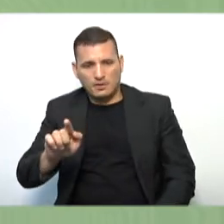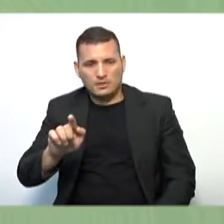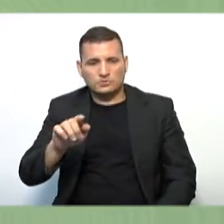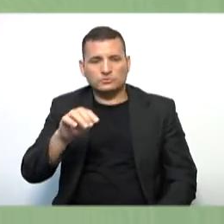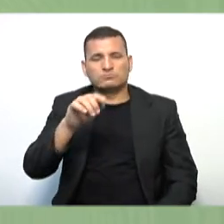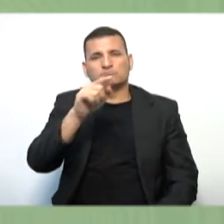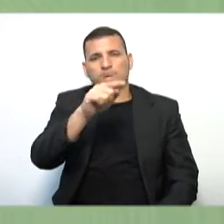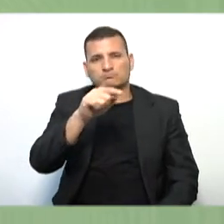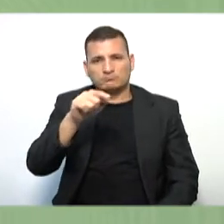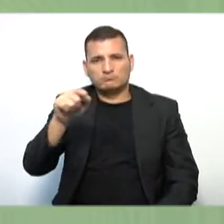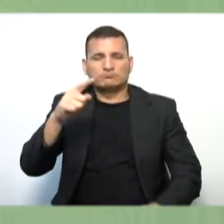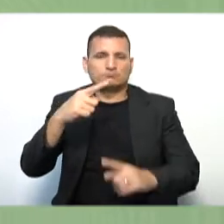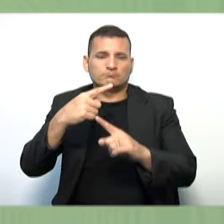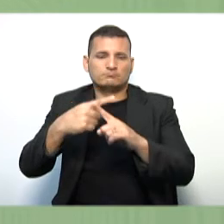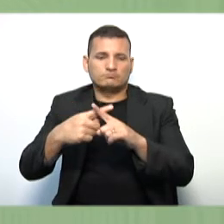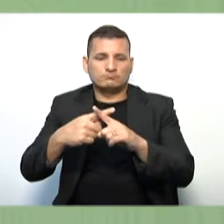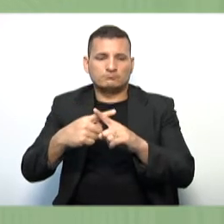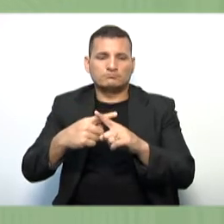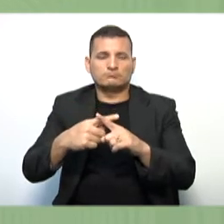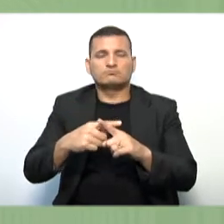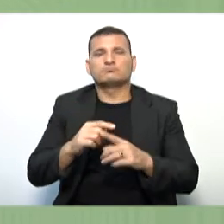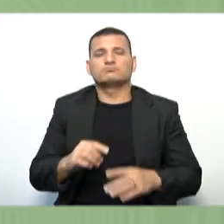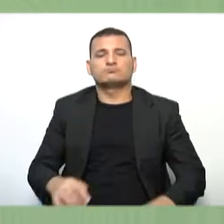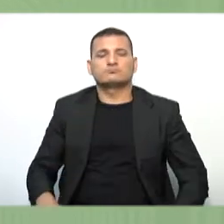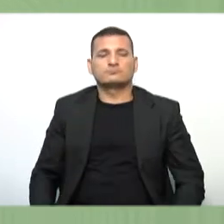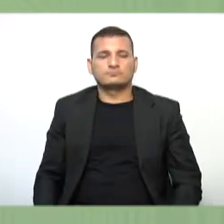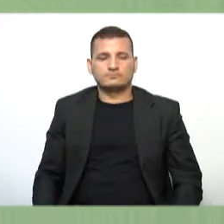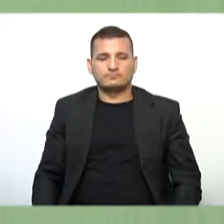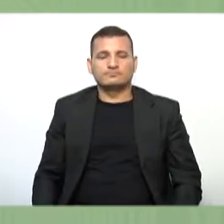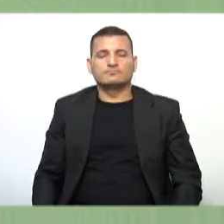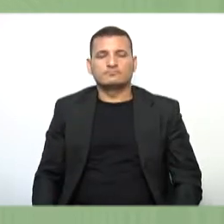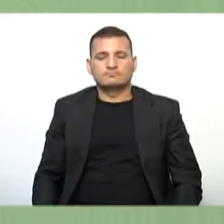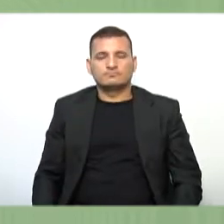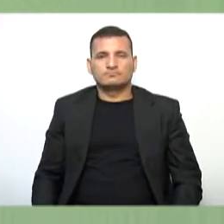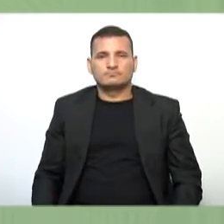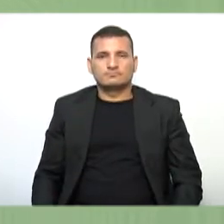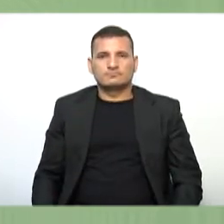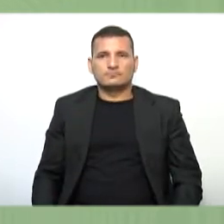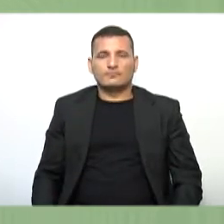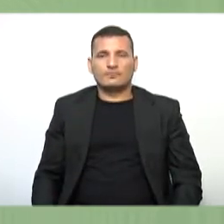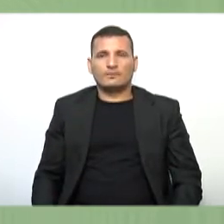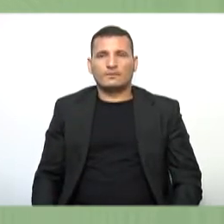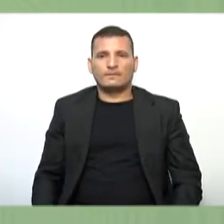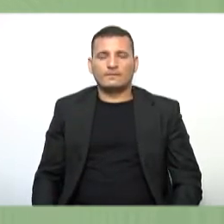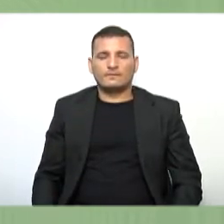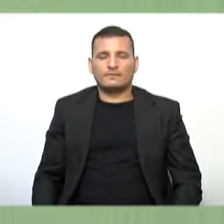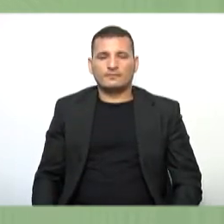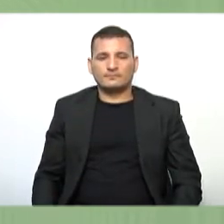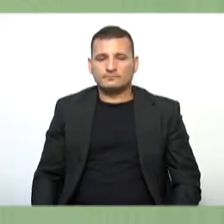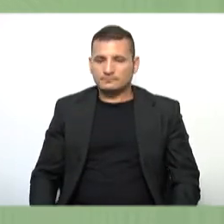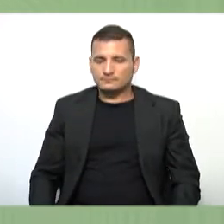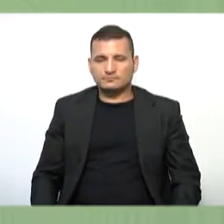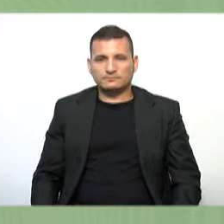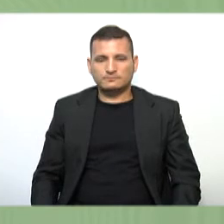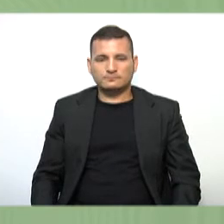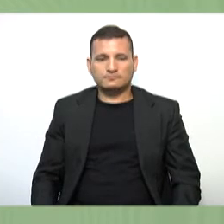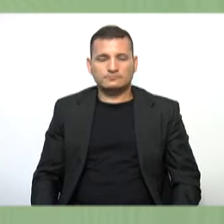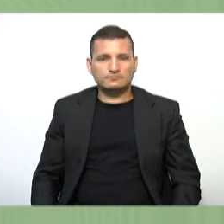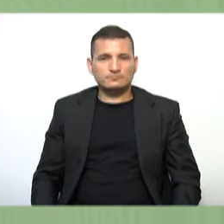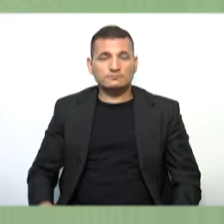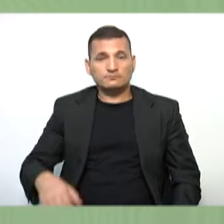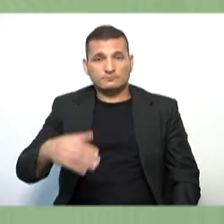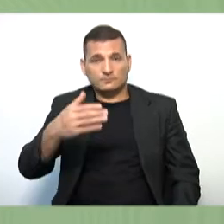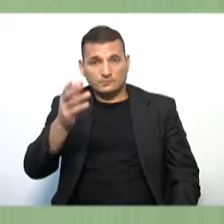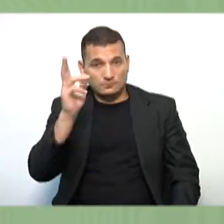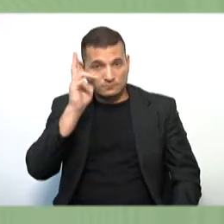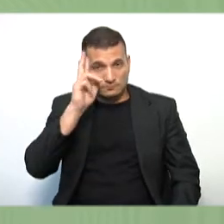1 gigabyte possui 1024 megabytes. Ok? Só a nossa conversão, macete.